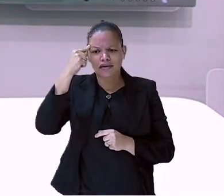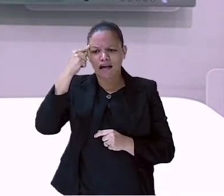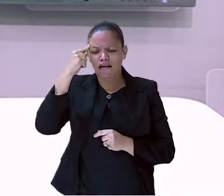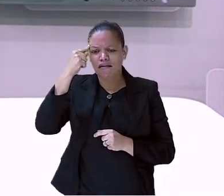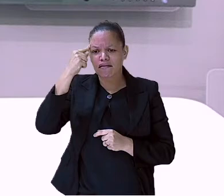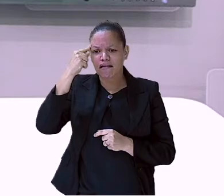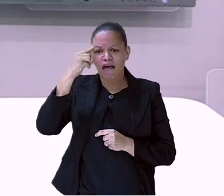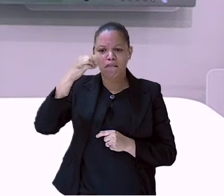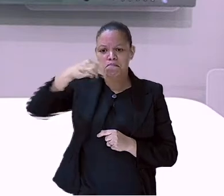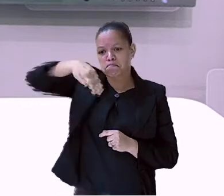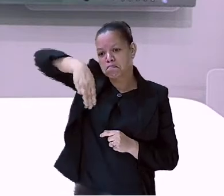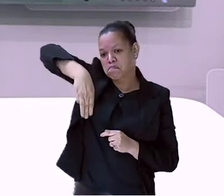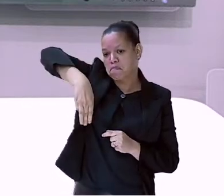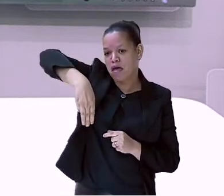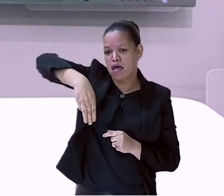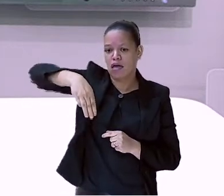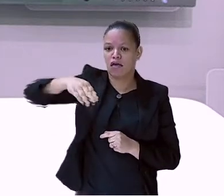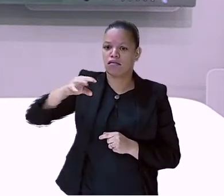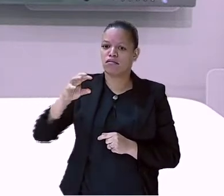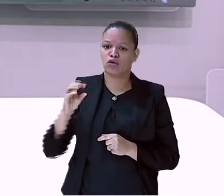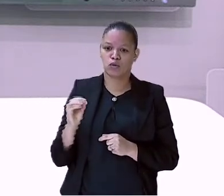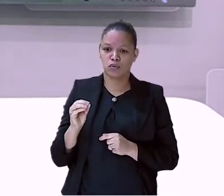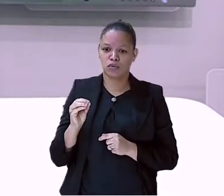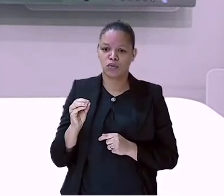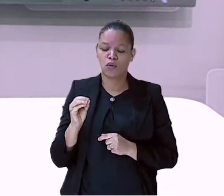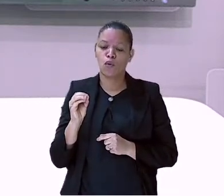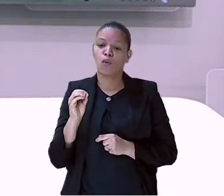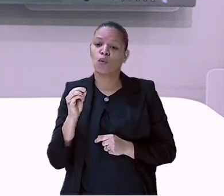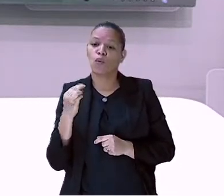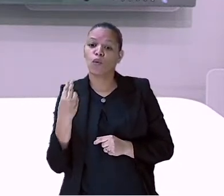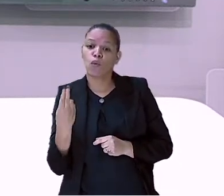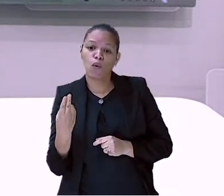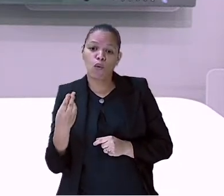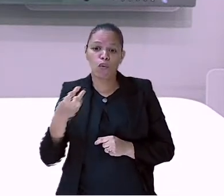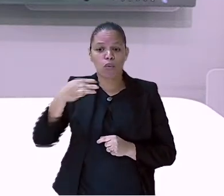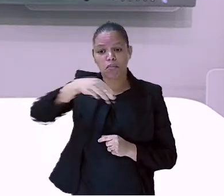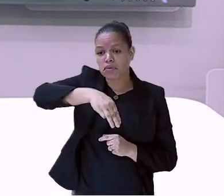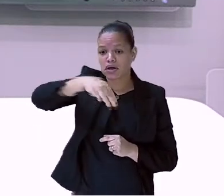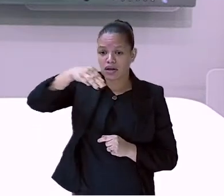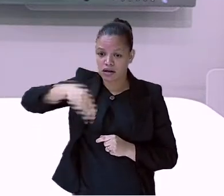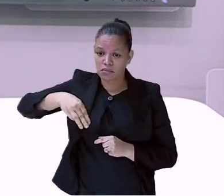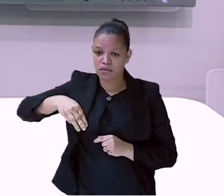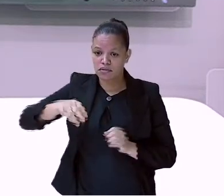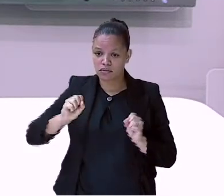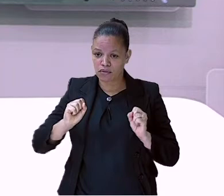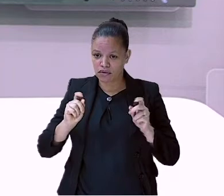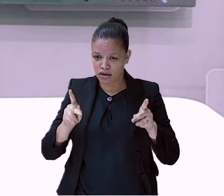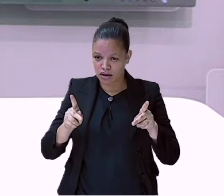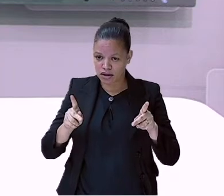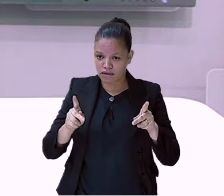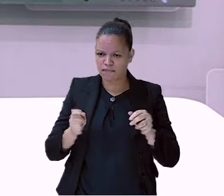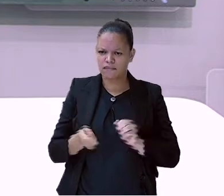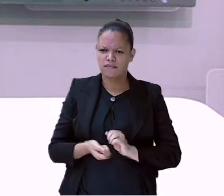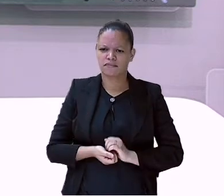descreveu. Então, isso aqui é essencial, é importantíssimo essa sigla, tá?